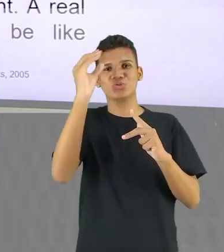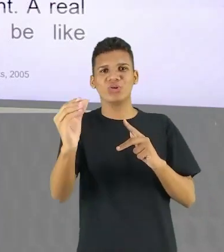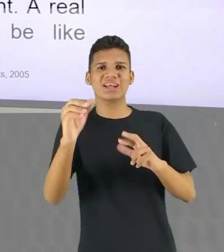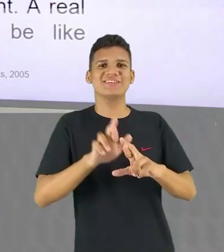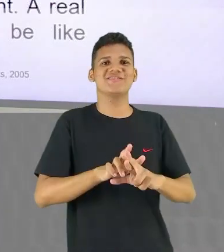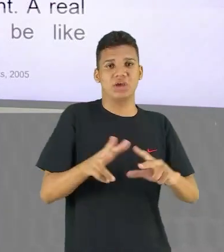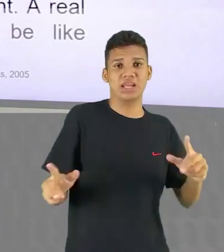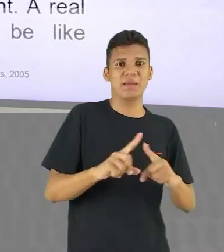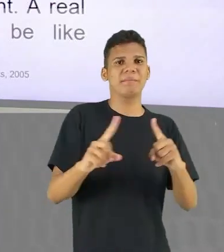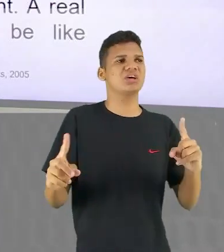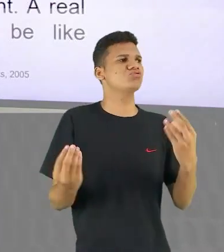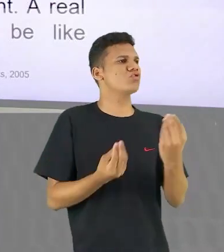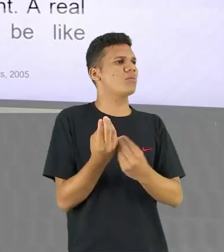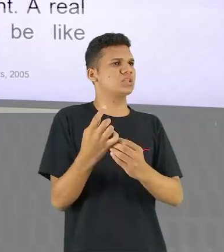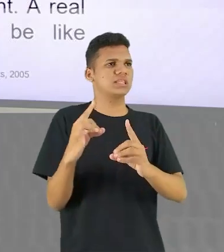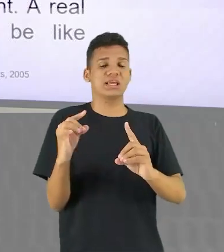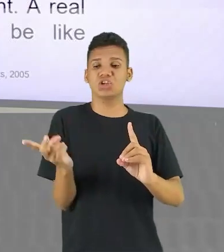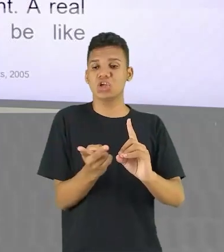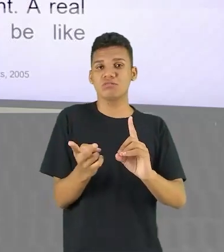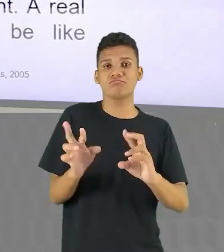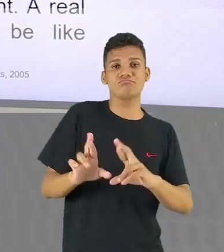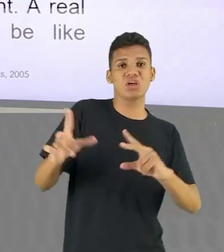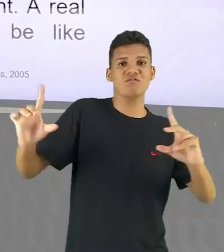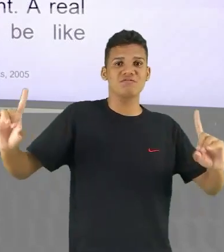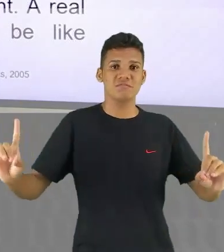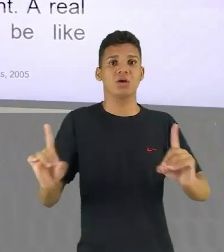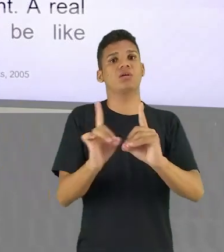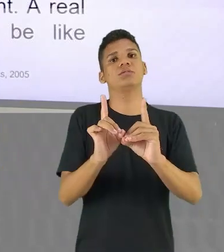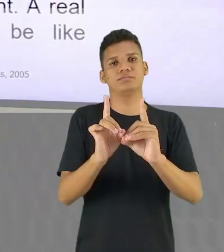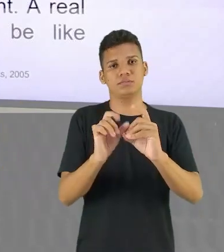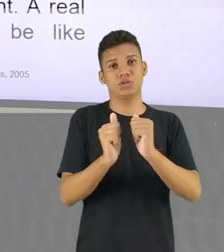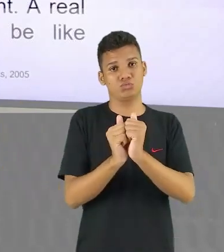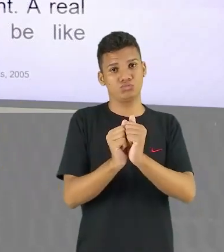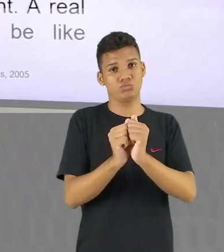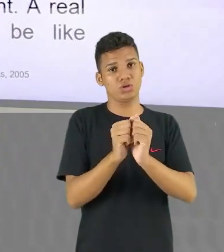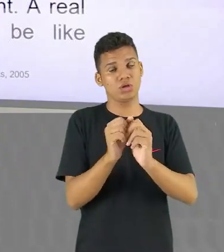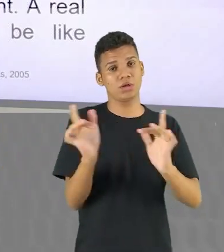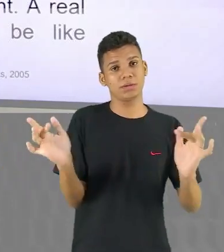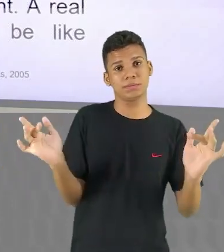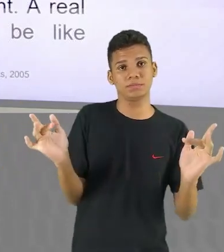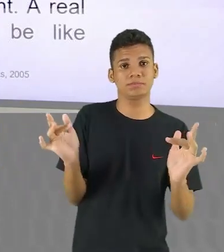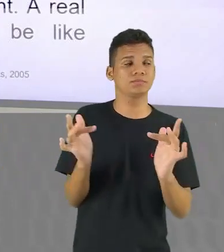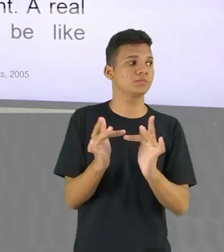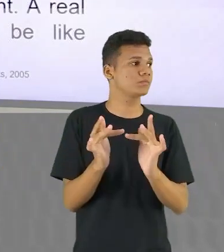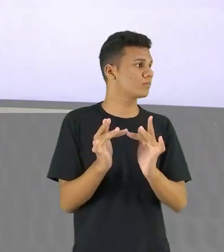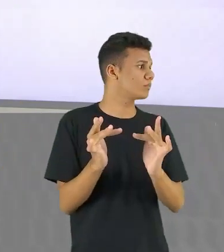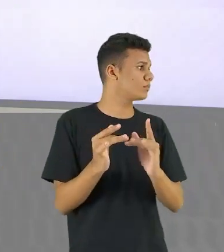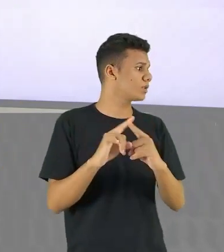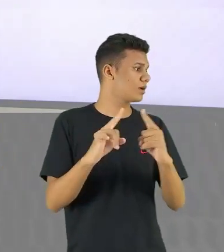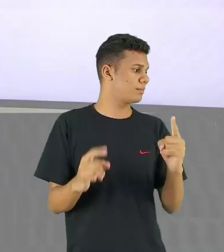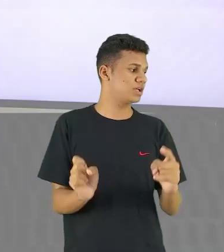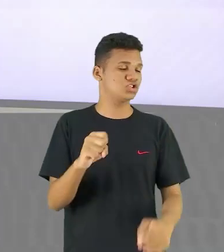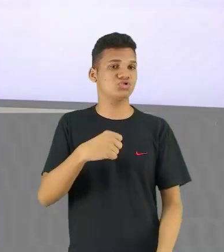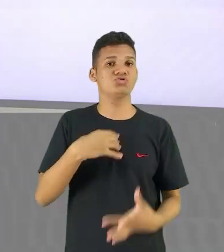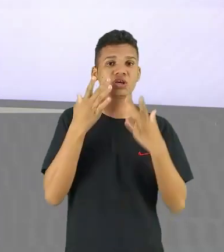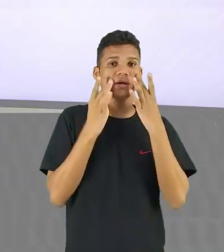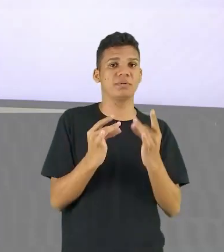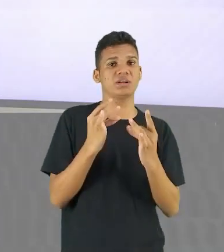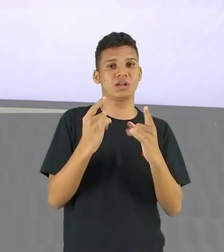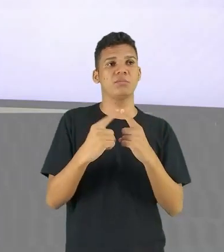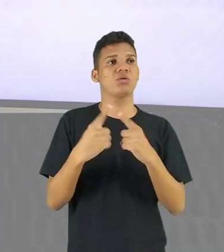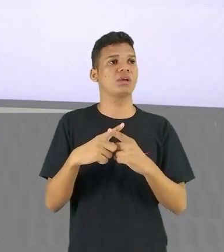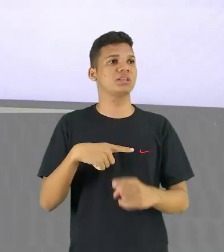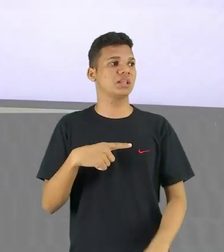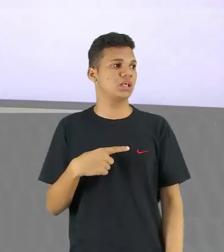diferenças eles se encontram, tá? E às vezes também tem os seus conflitos. Então ela vai chamando atenção para essas